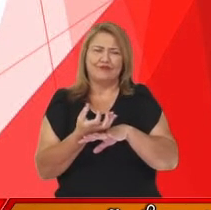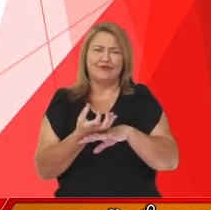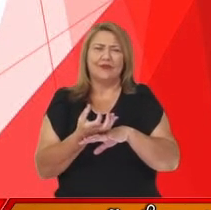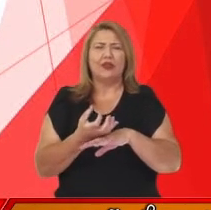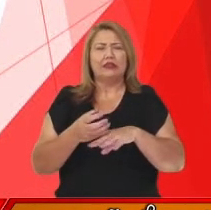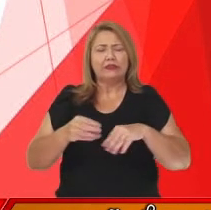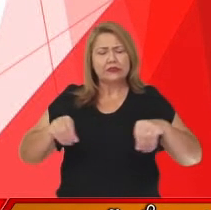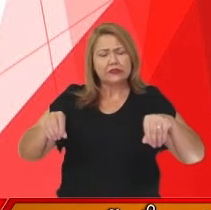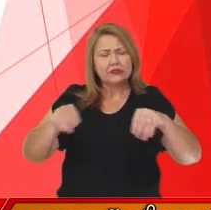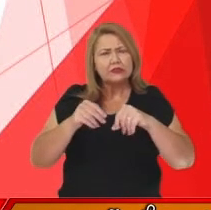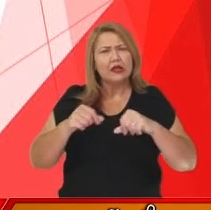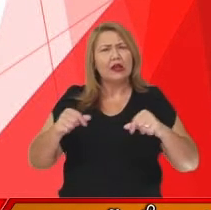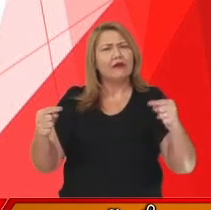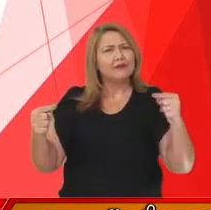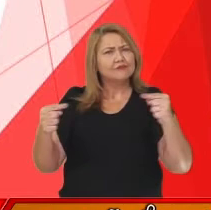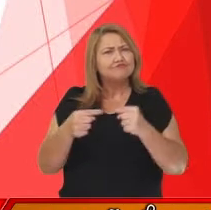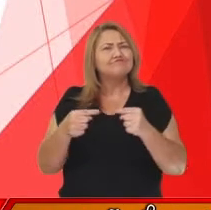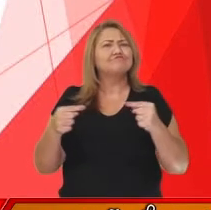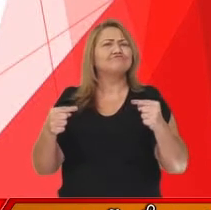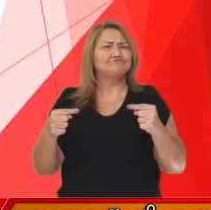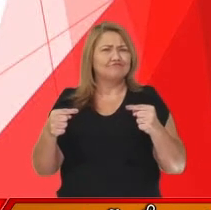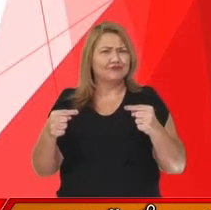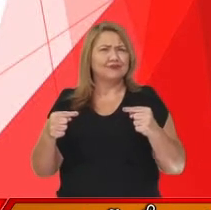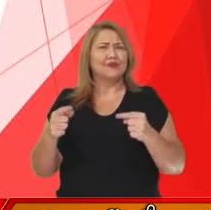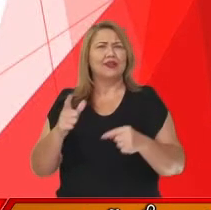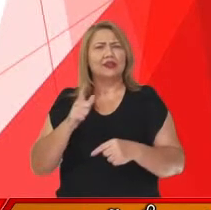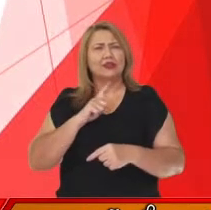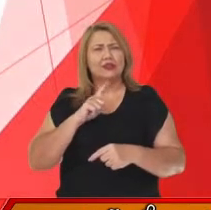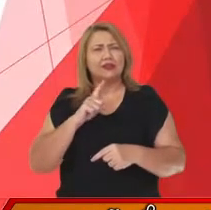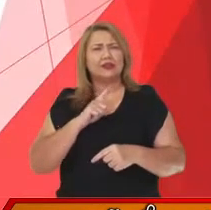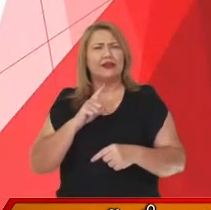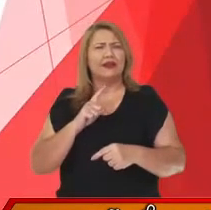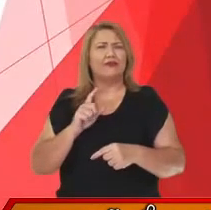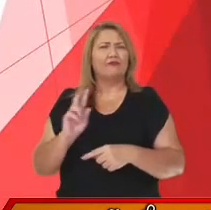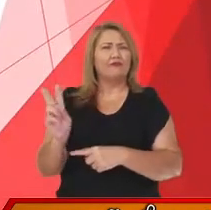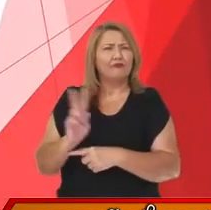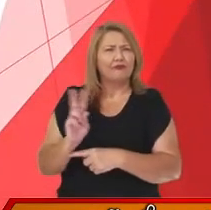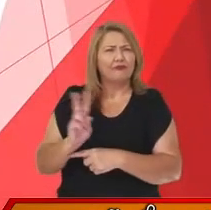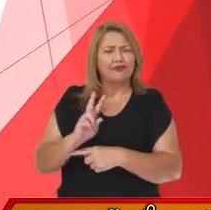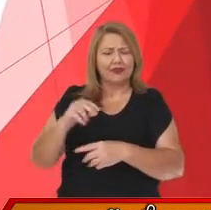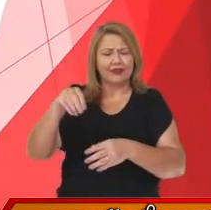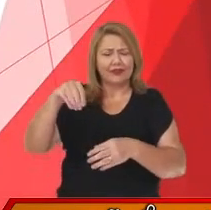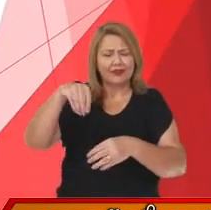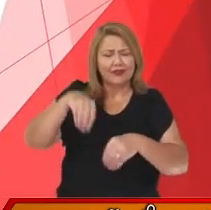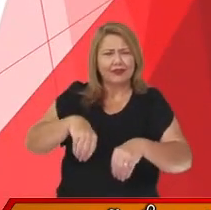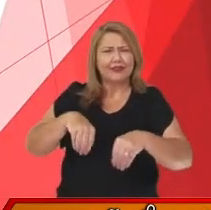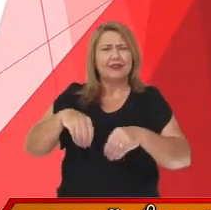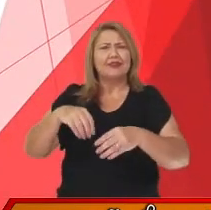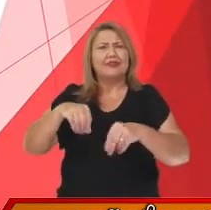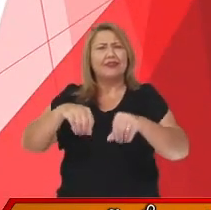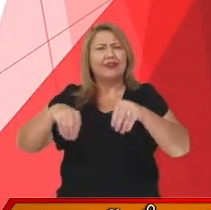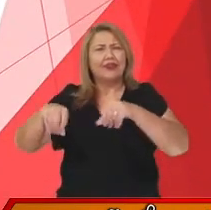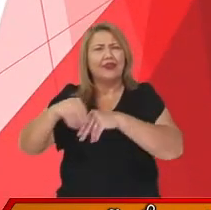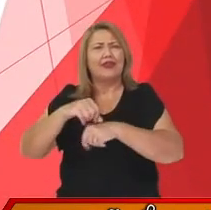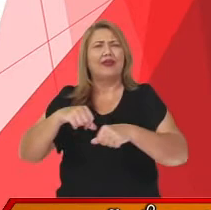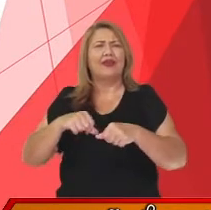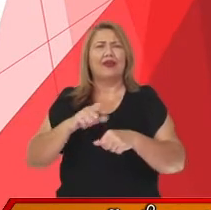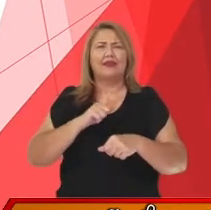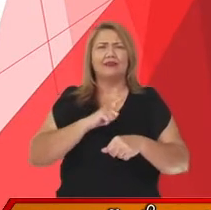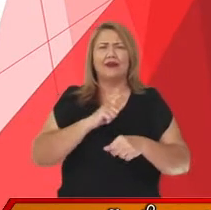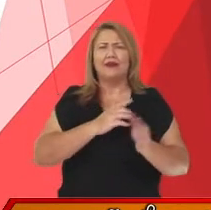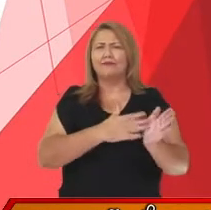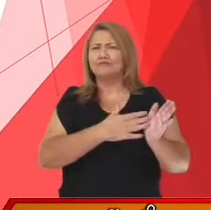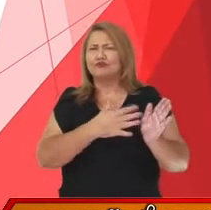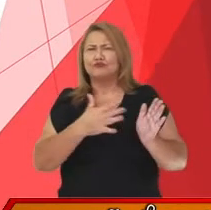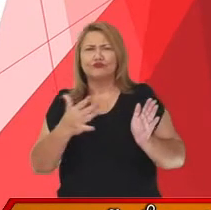está falando de solo com a uma quantidade limitada os nutrientes e também ficam durante um período coberto pelo gelo